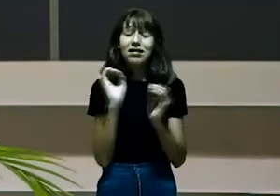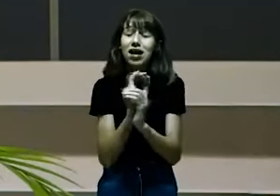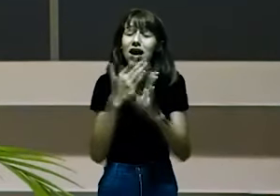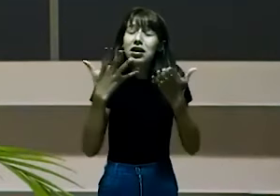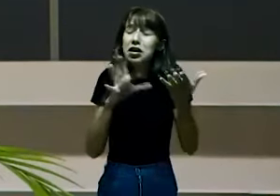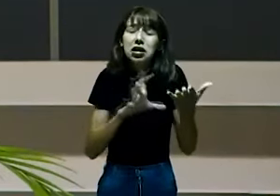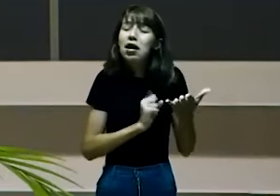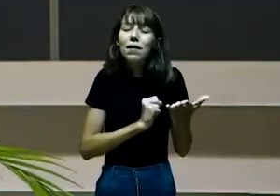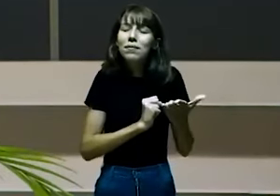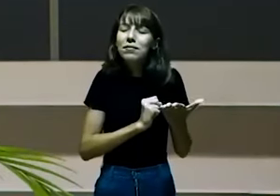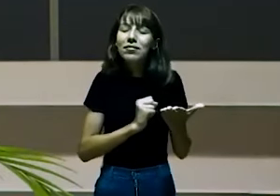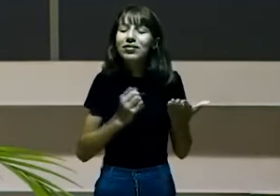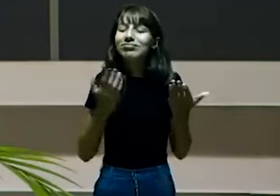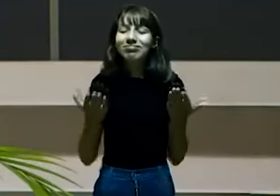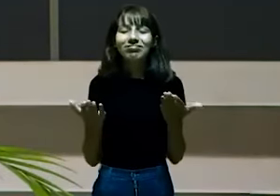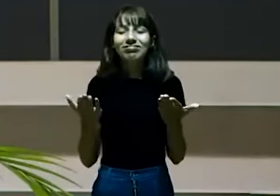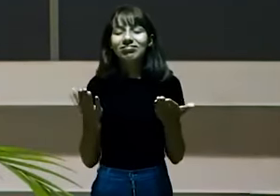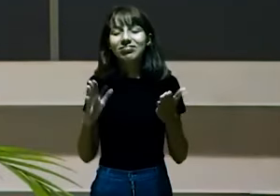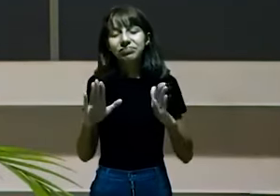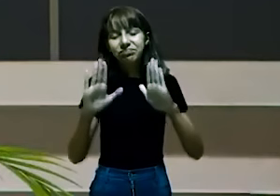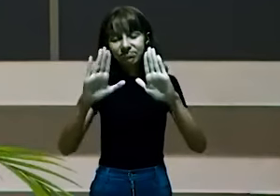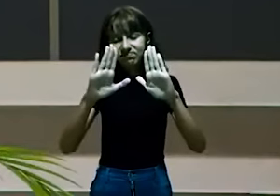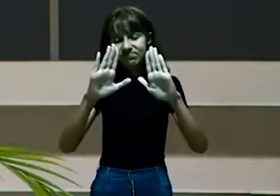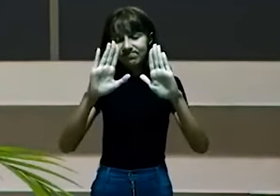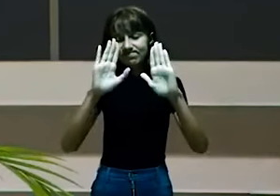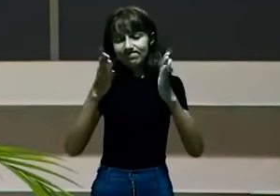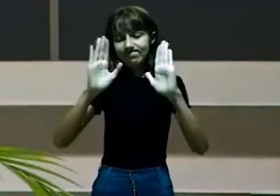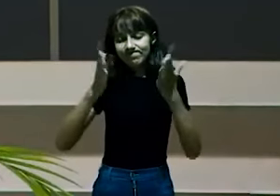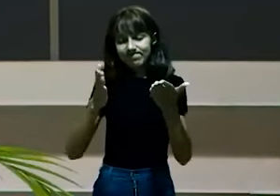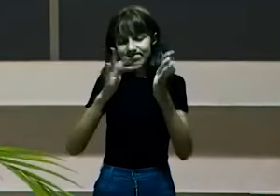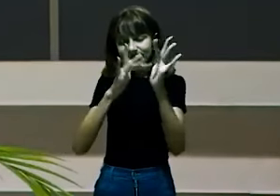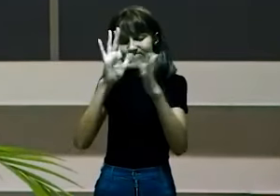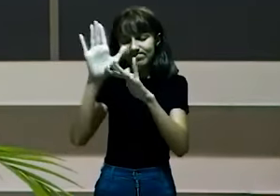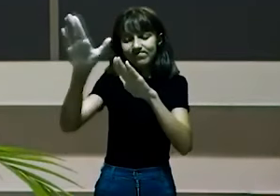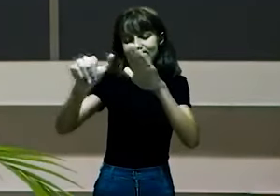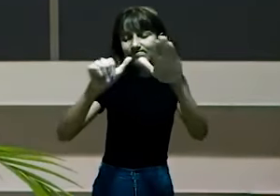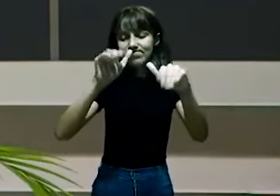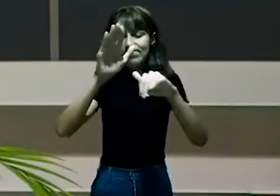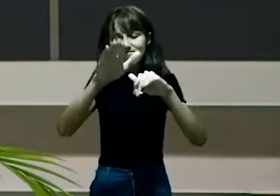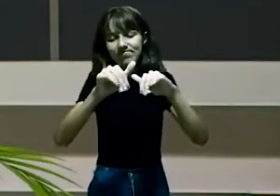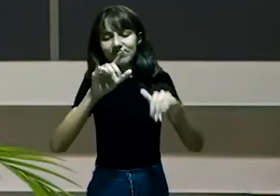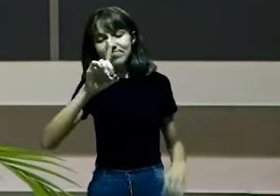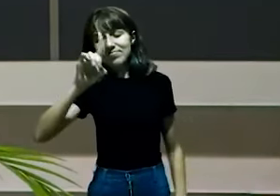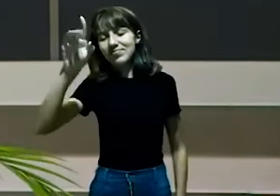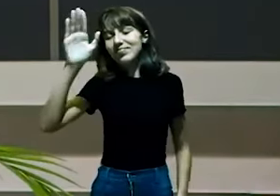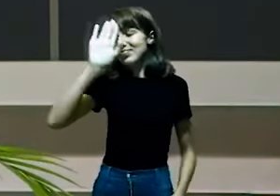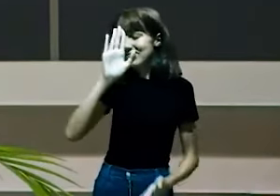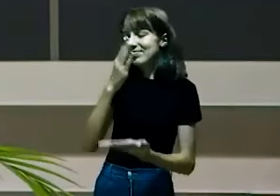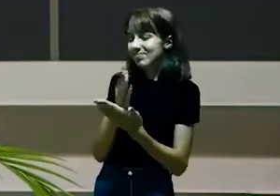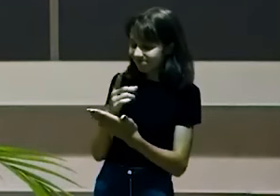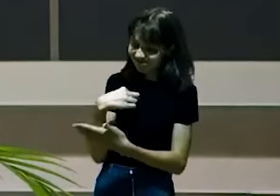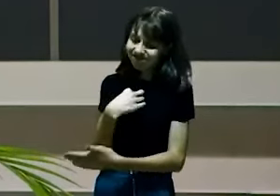é esse mas hoje o Senhor nos trouxe neste lugar para dizer que ainda acredita em